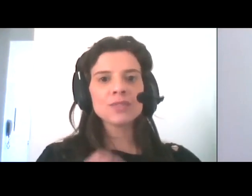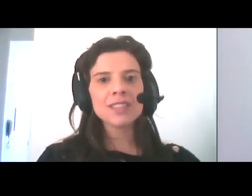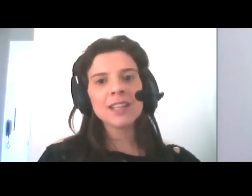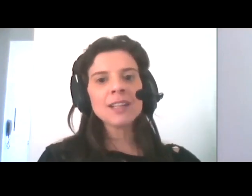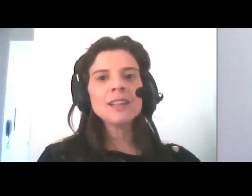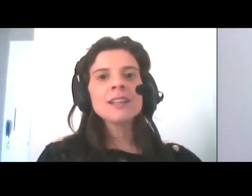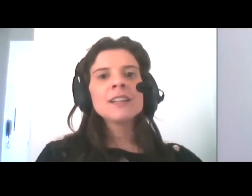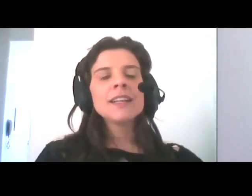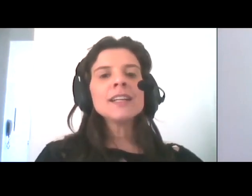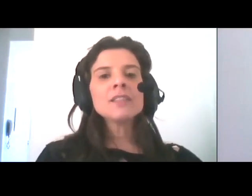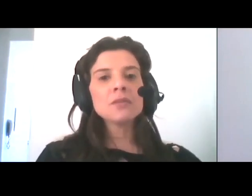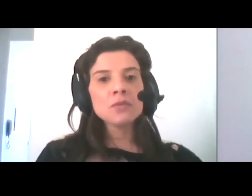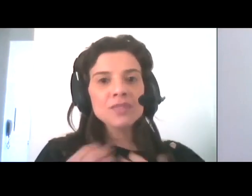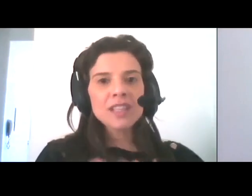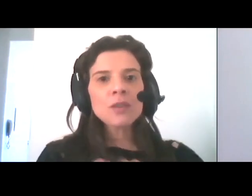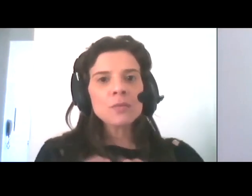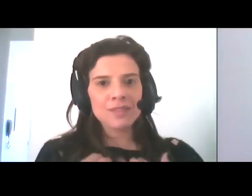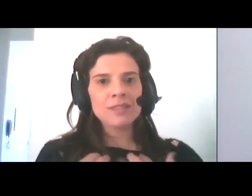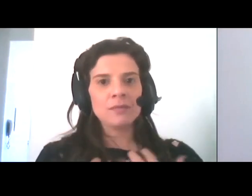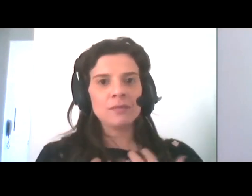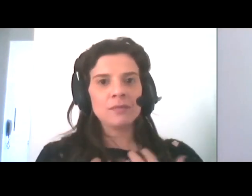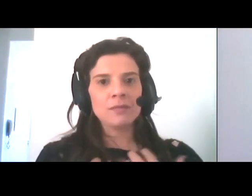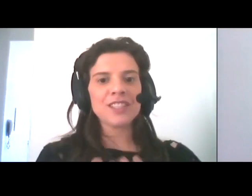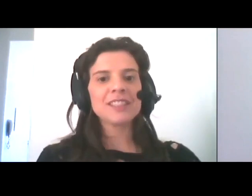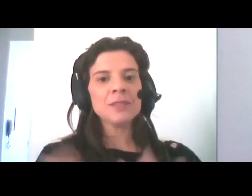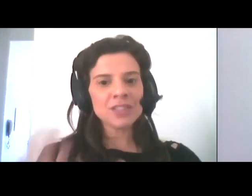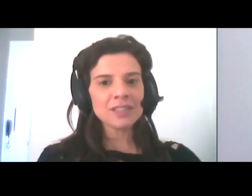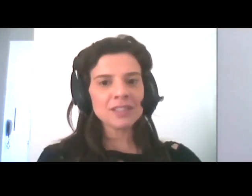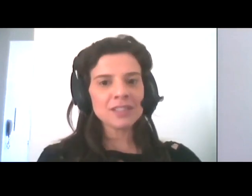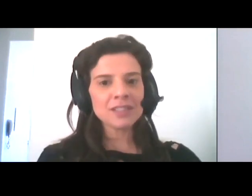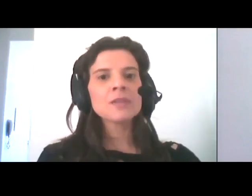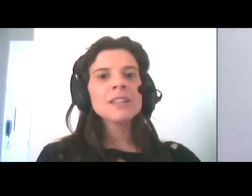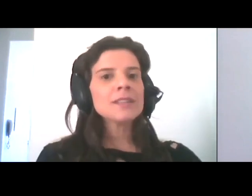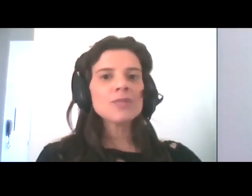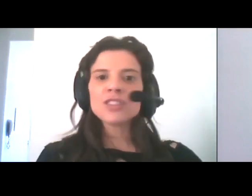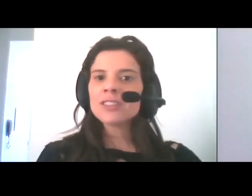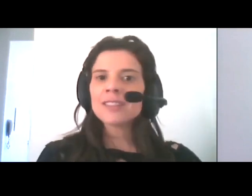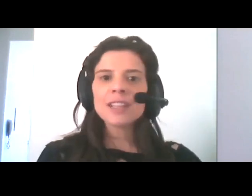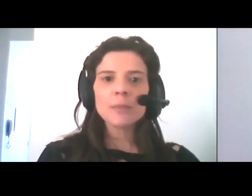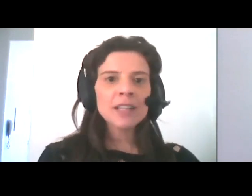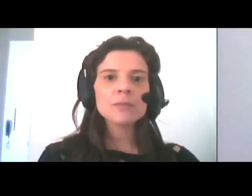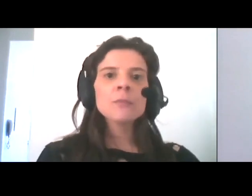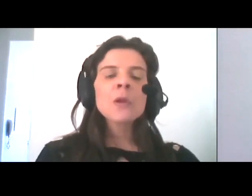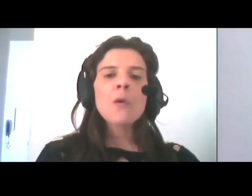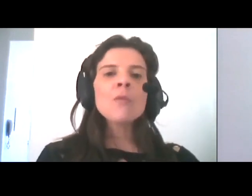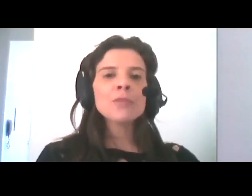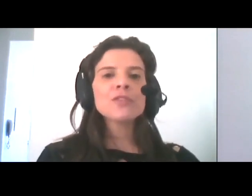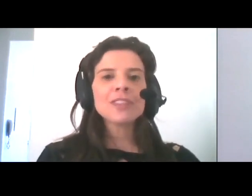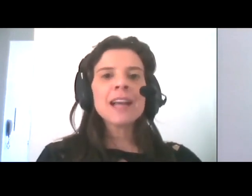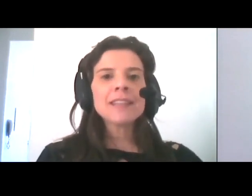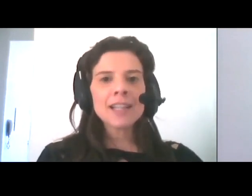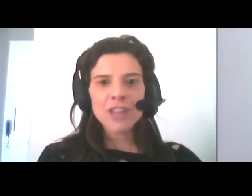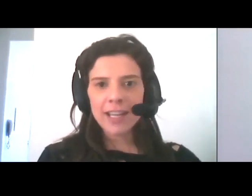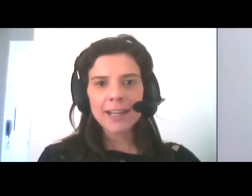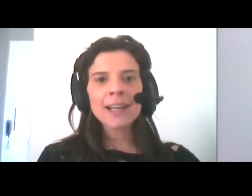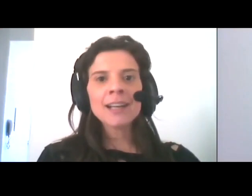do ser, né, do seu autogestão e gestão do outro. Então, assim, o que a gente deseja mesmo, como profissionais